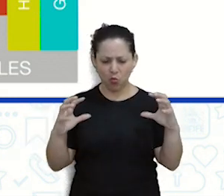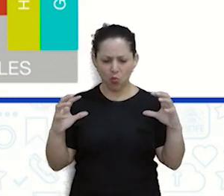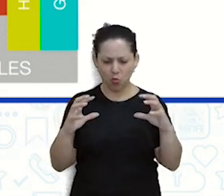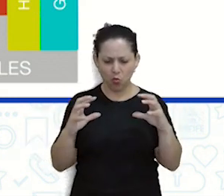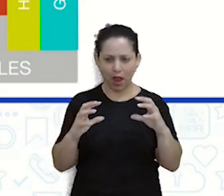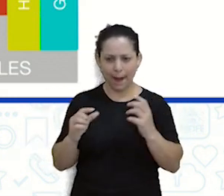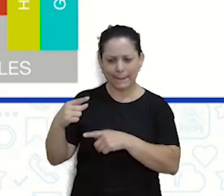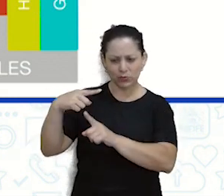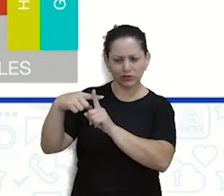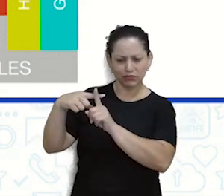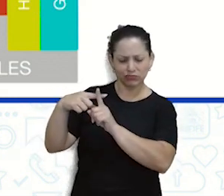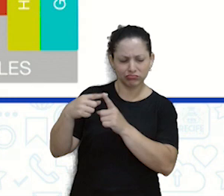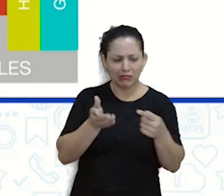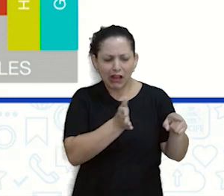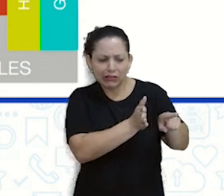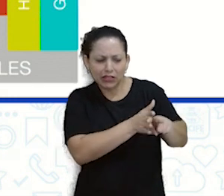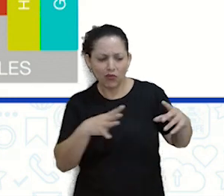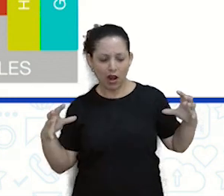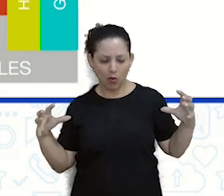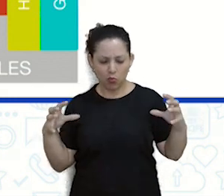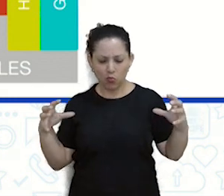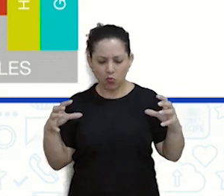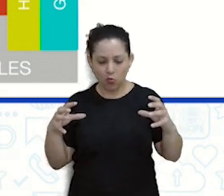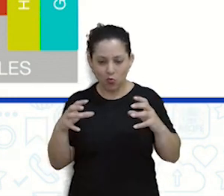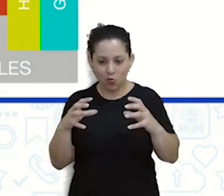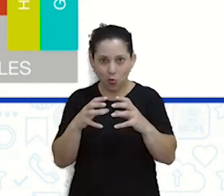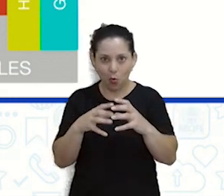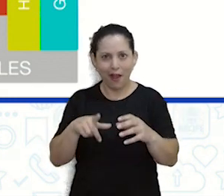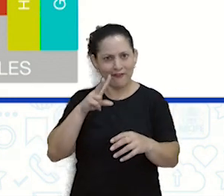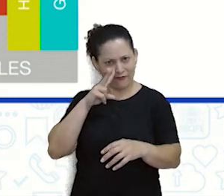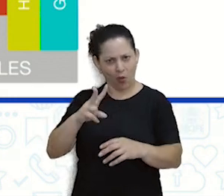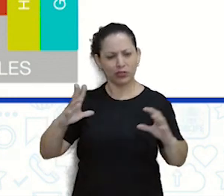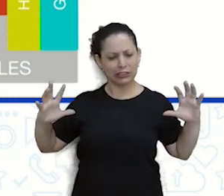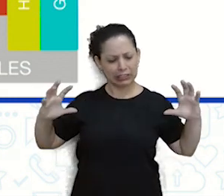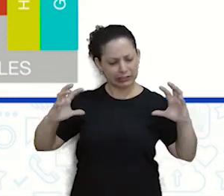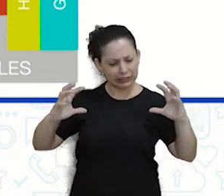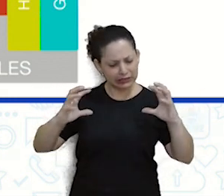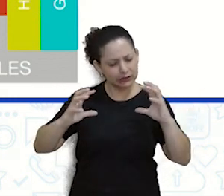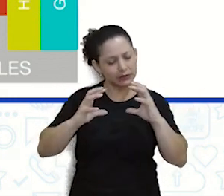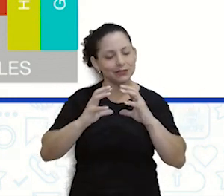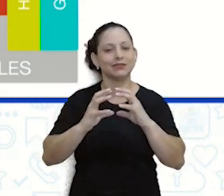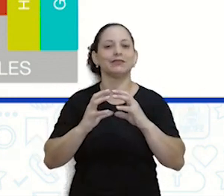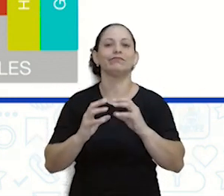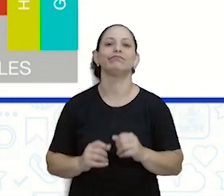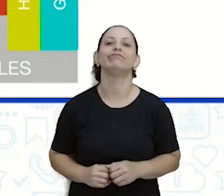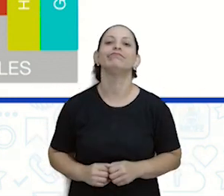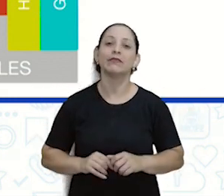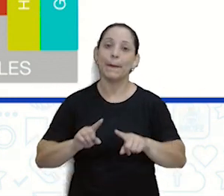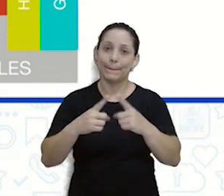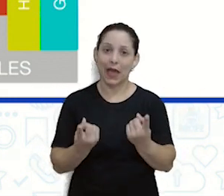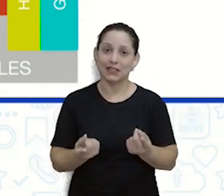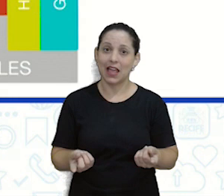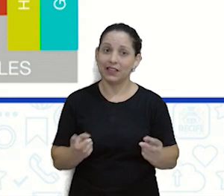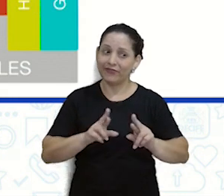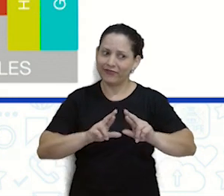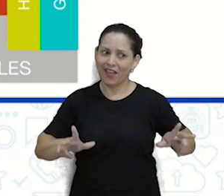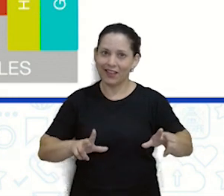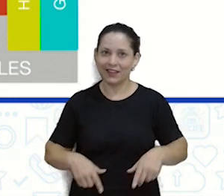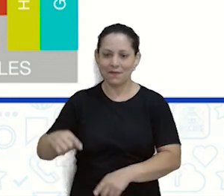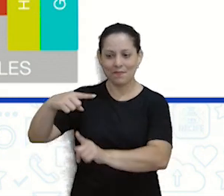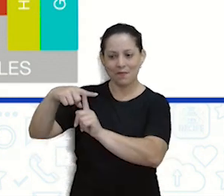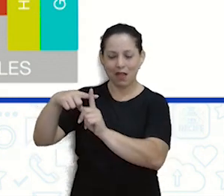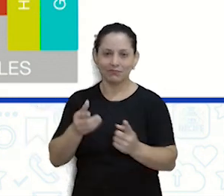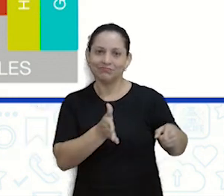então existe essa força aí, né, de atração entre os dois e as cargas têm sinais contrários. Então vamos encontrar aí